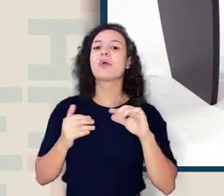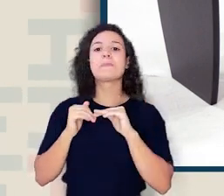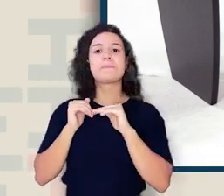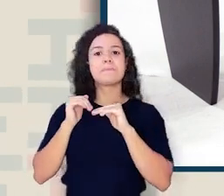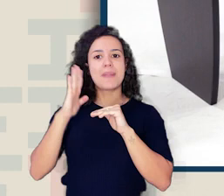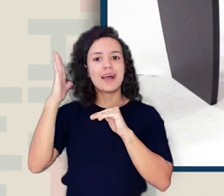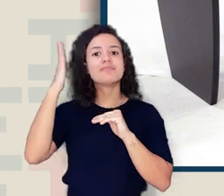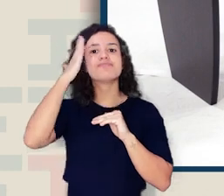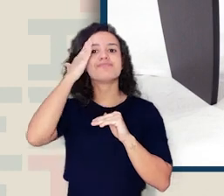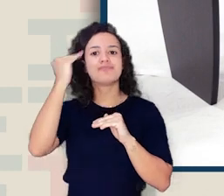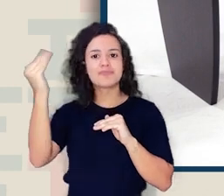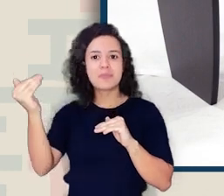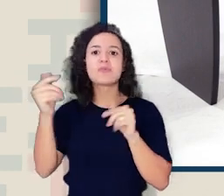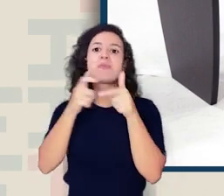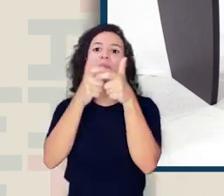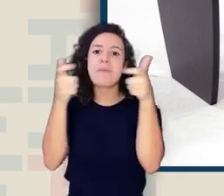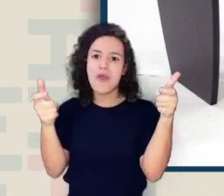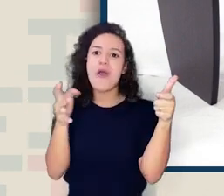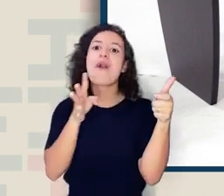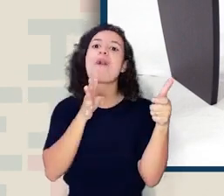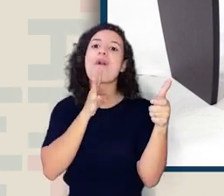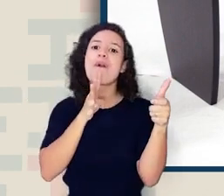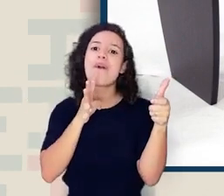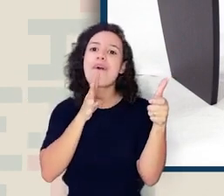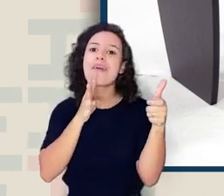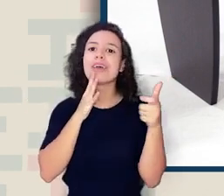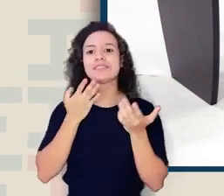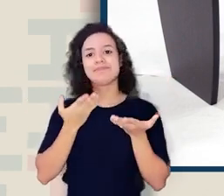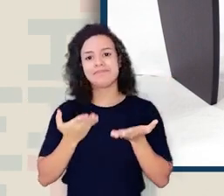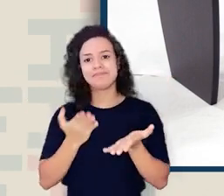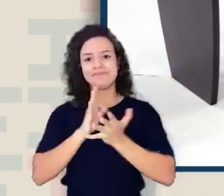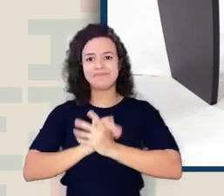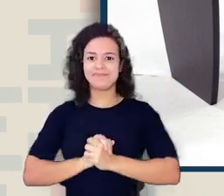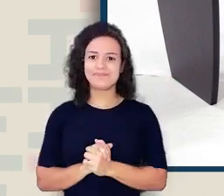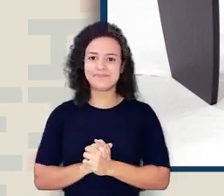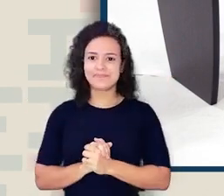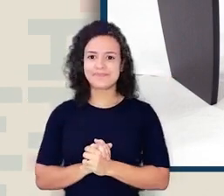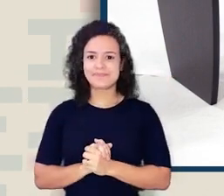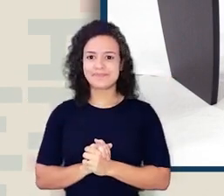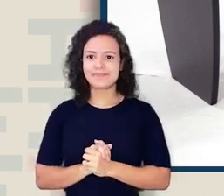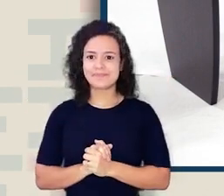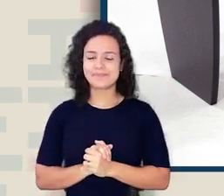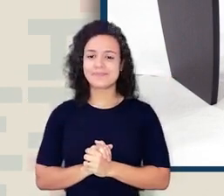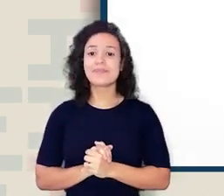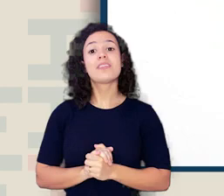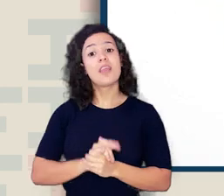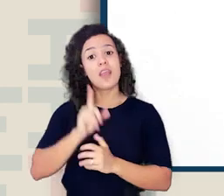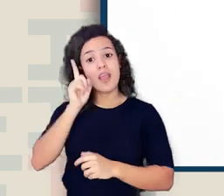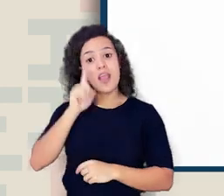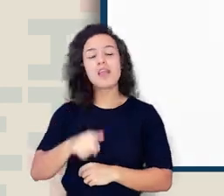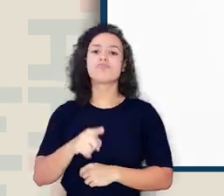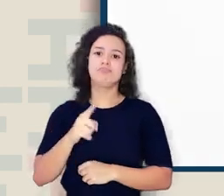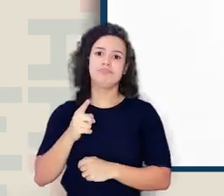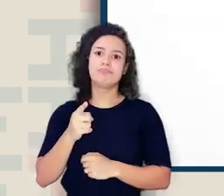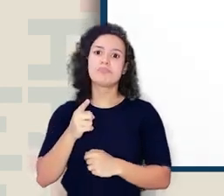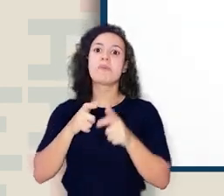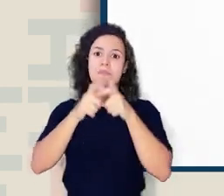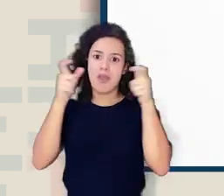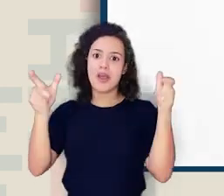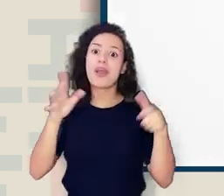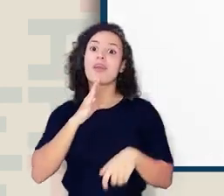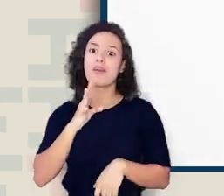comum, que muita gente conhece, é esse. Acredito ser um instrumento